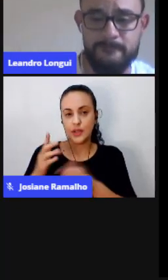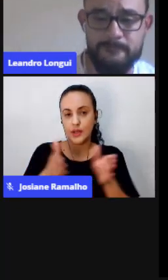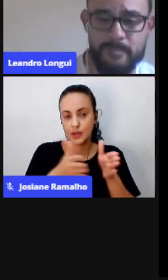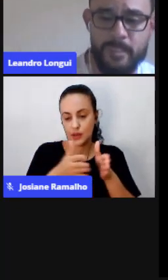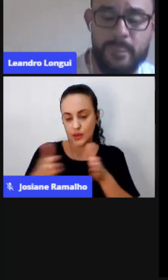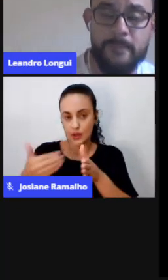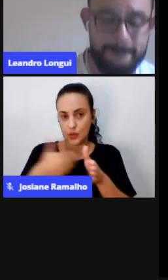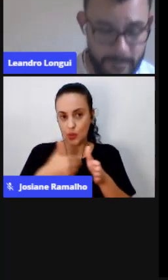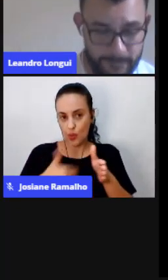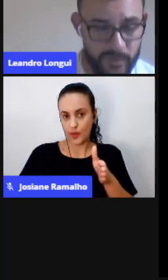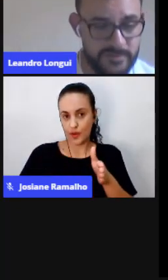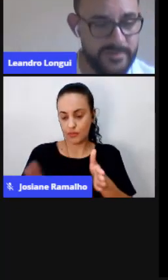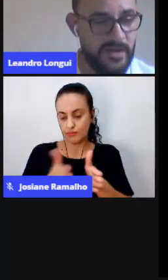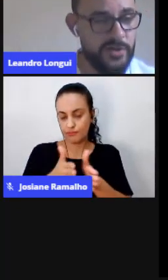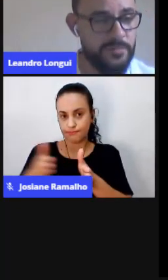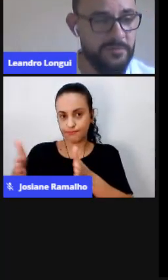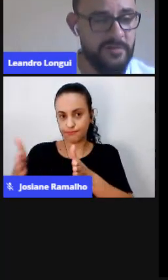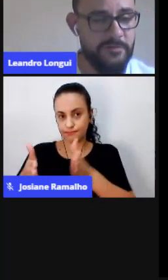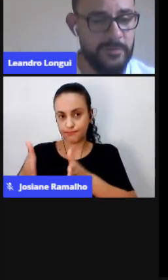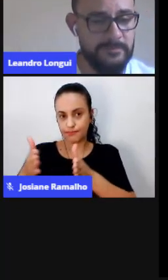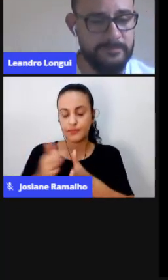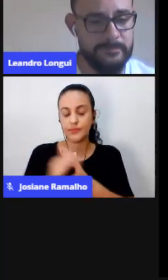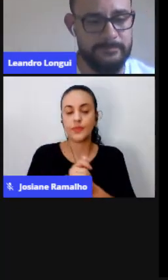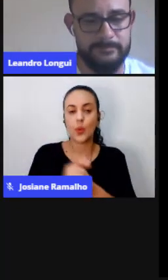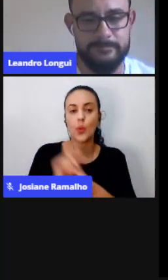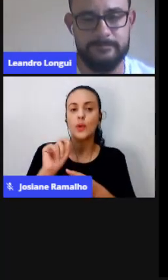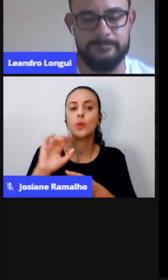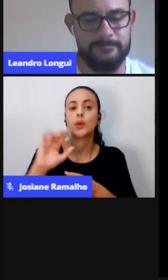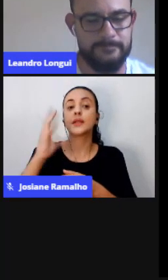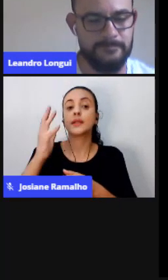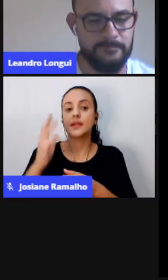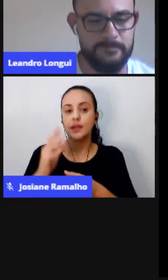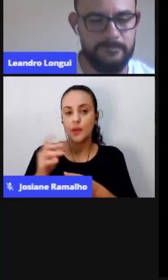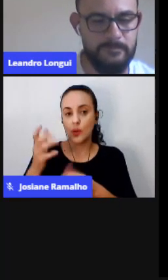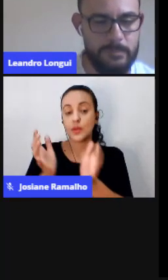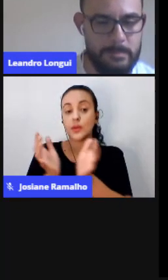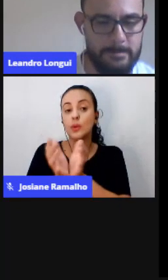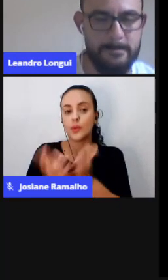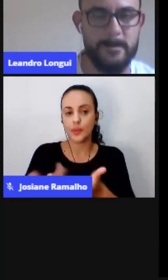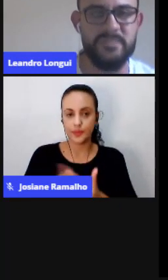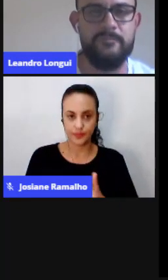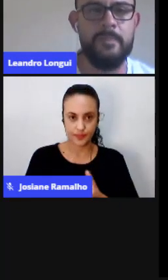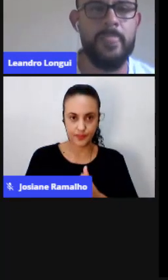governo. Próximo slide, por favor.